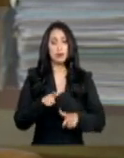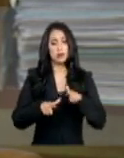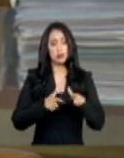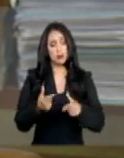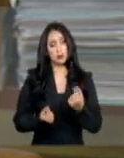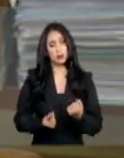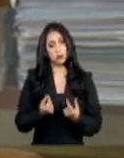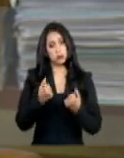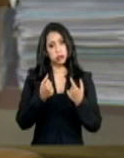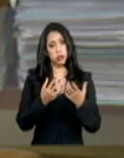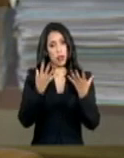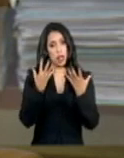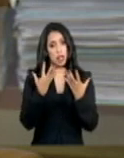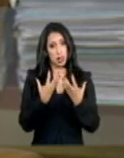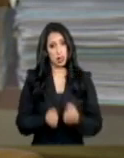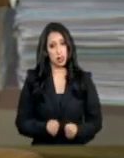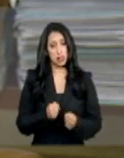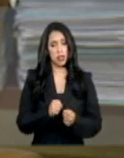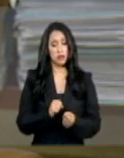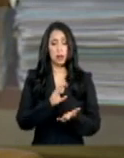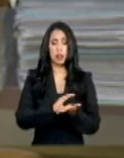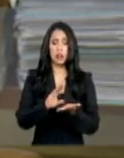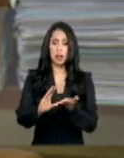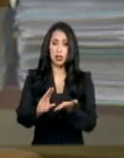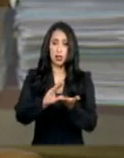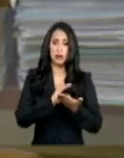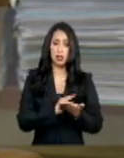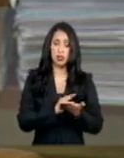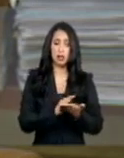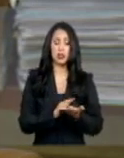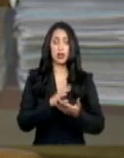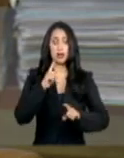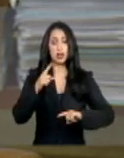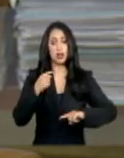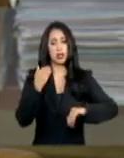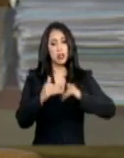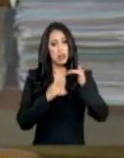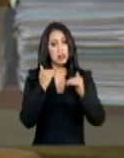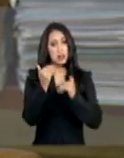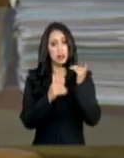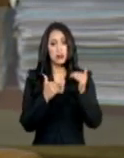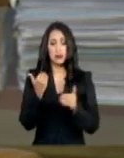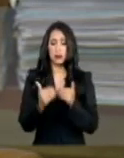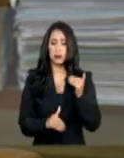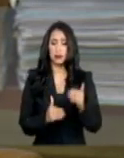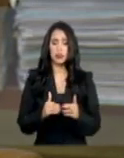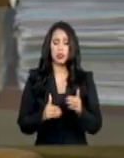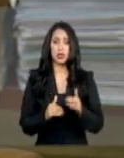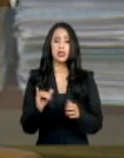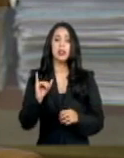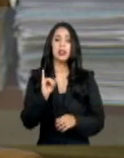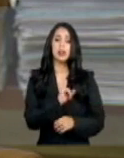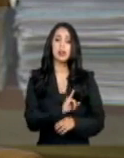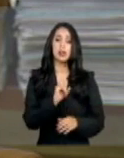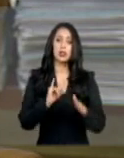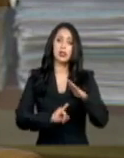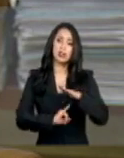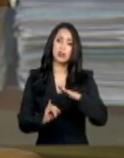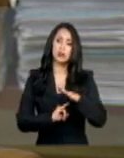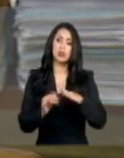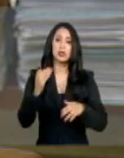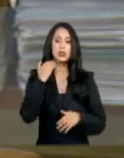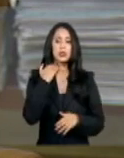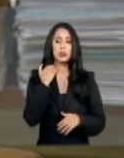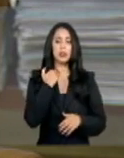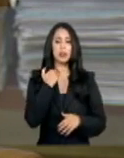e passivas resultantes da actividade desenvolvida pelas instituições bancárias a relevância